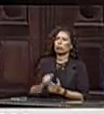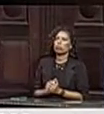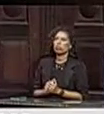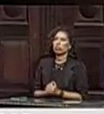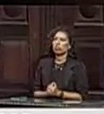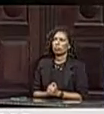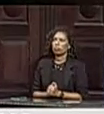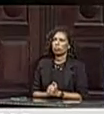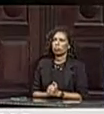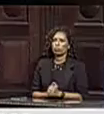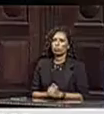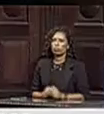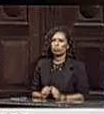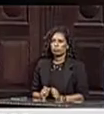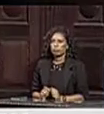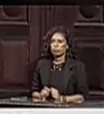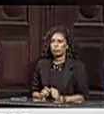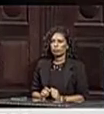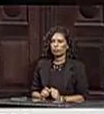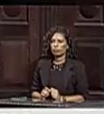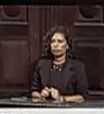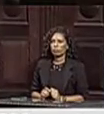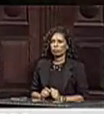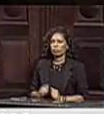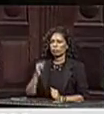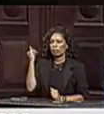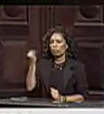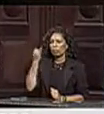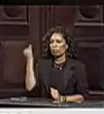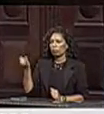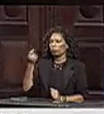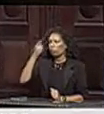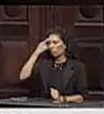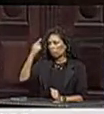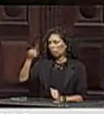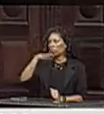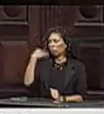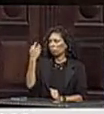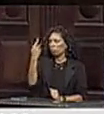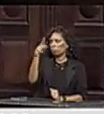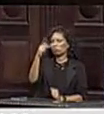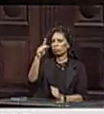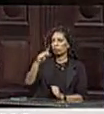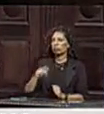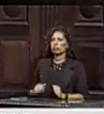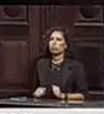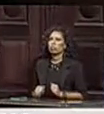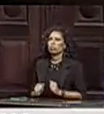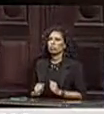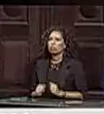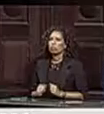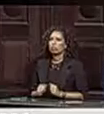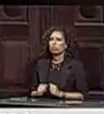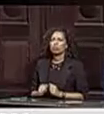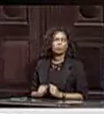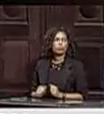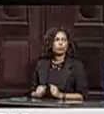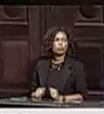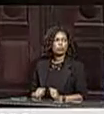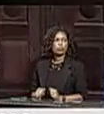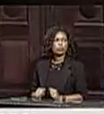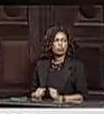aí poderemos homenagear também Pedro Porfírio, que morreu há poucos dias atrás, também José Lozeiro, vários